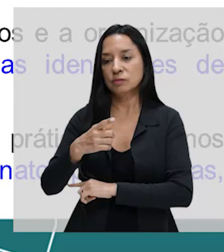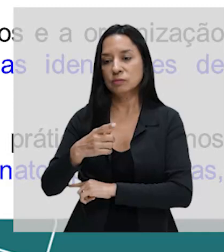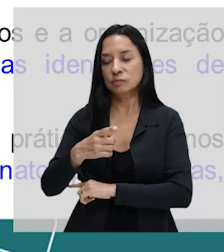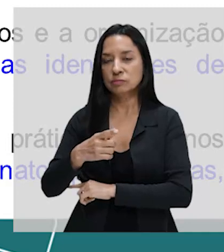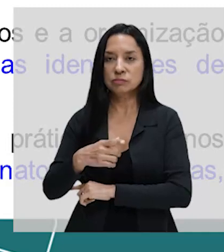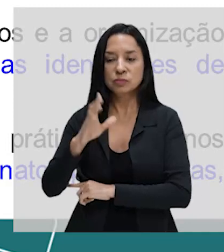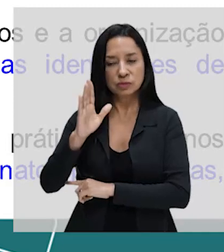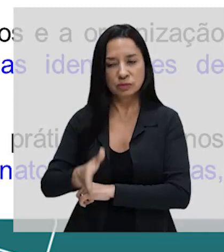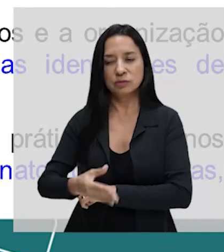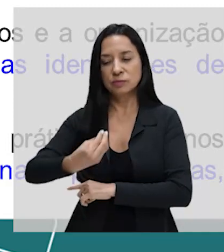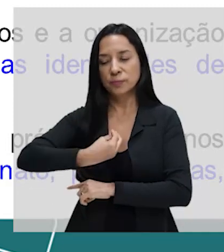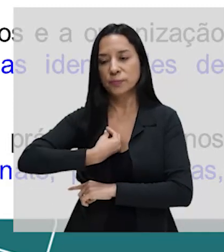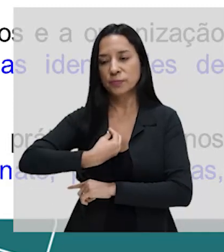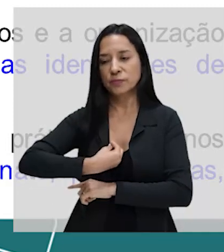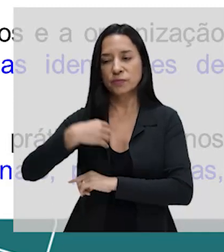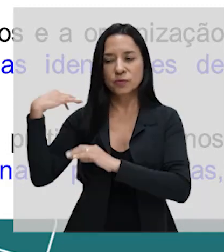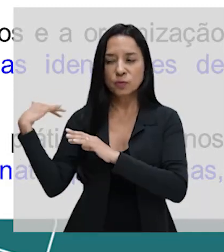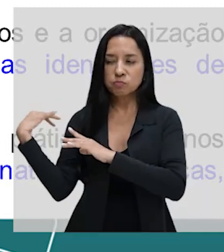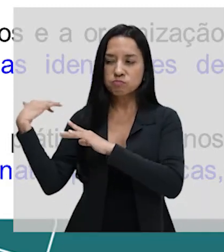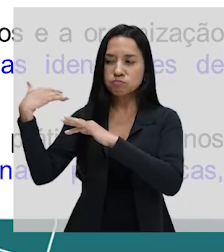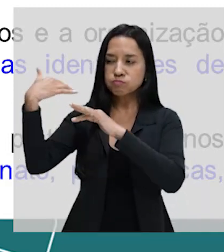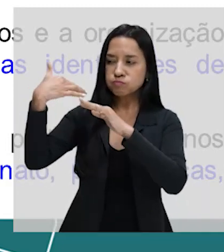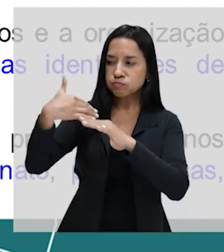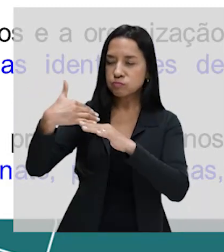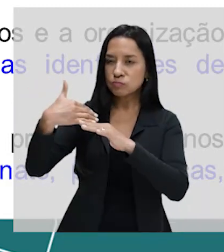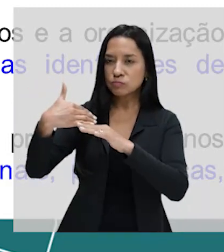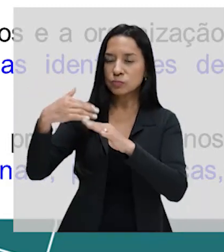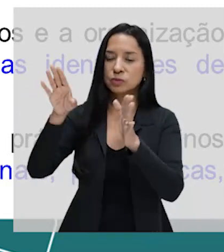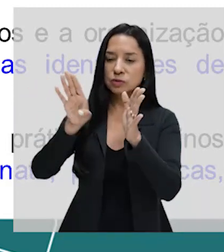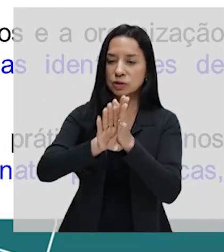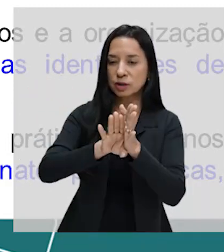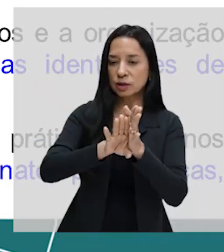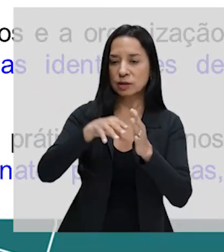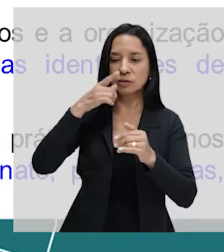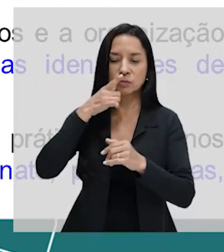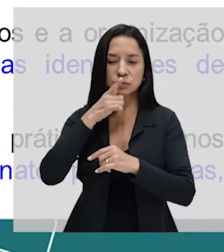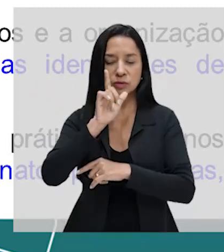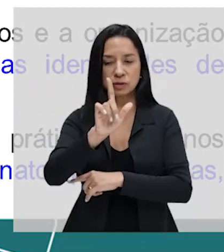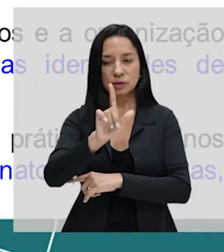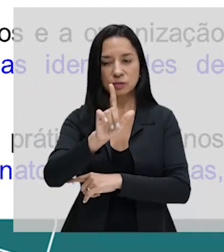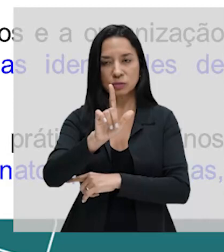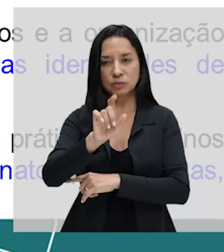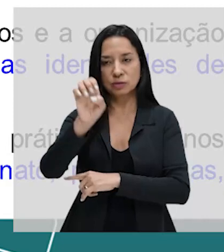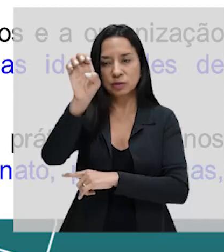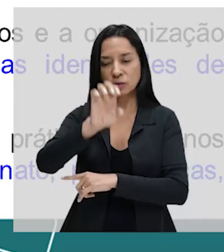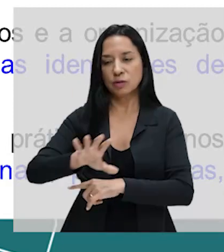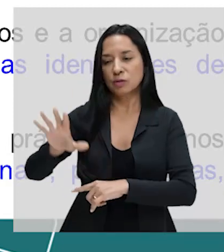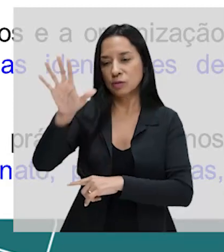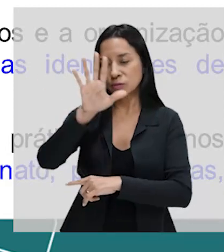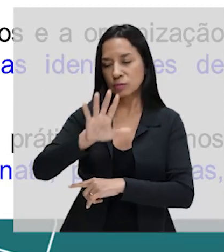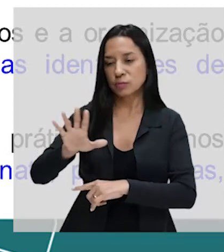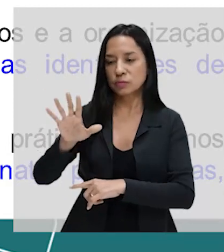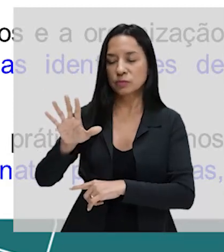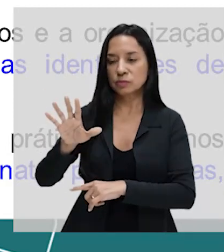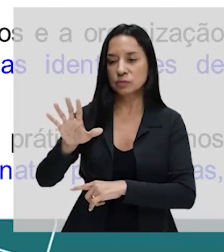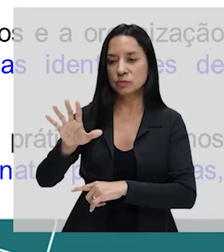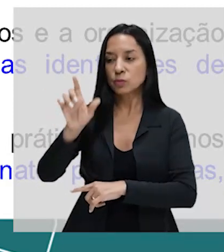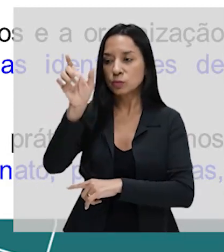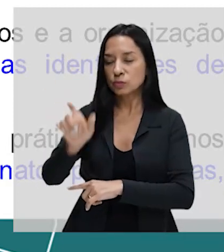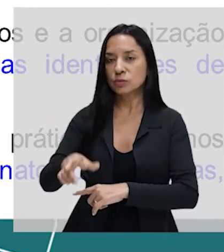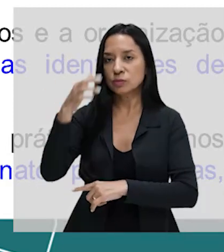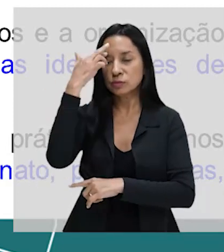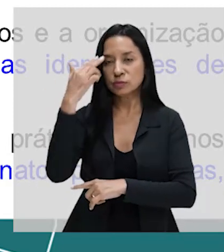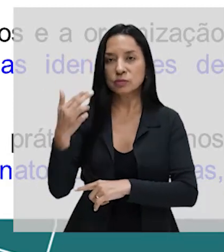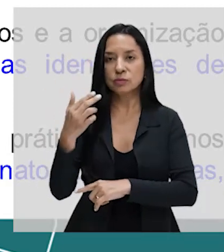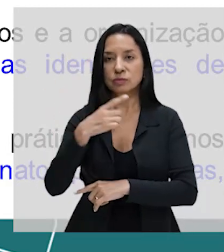presentes muito tempo antes da chegada desses conquistadores, desses colonizadores europeus. Sujeitos